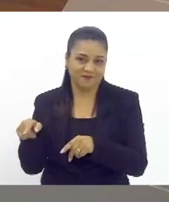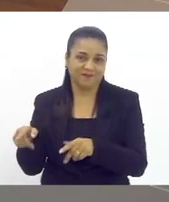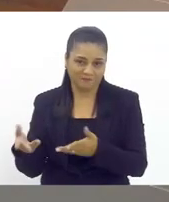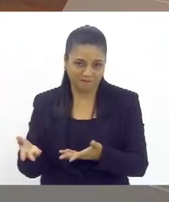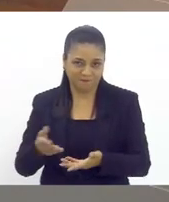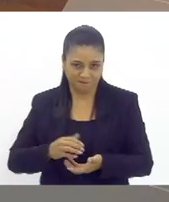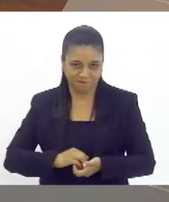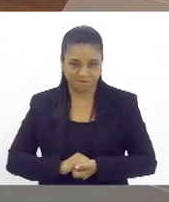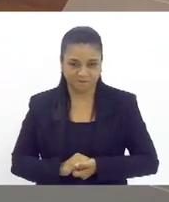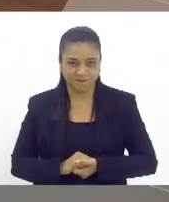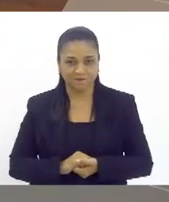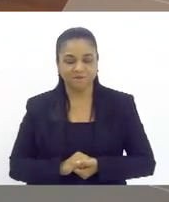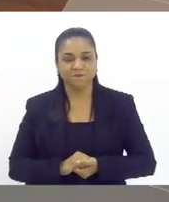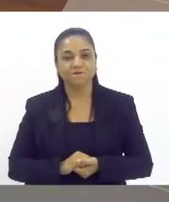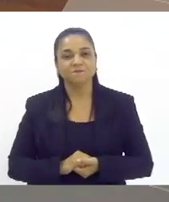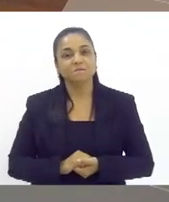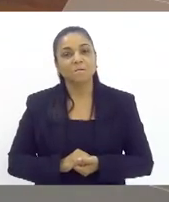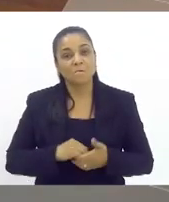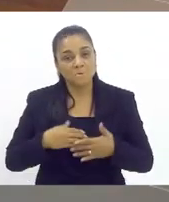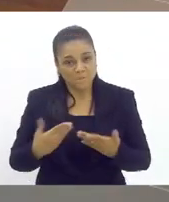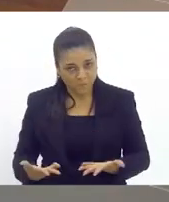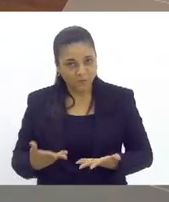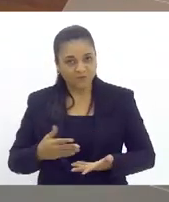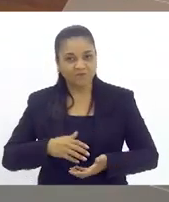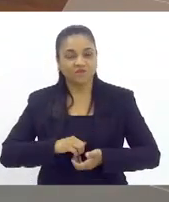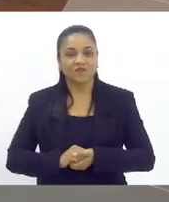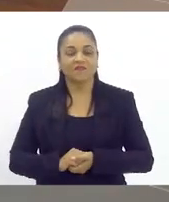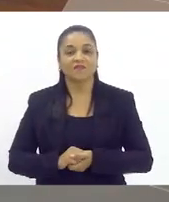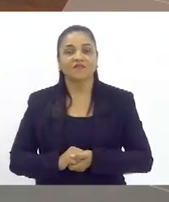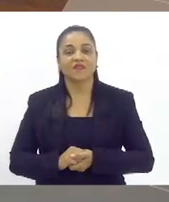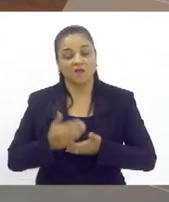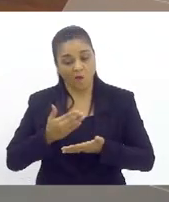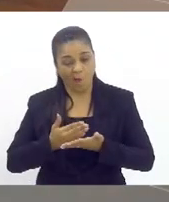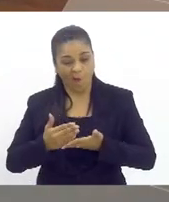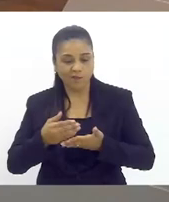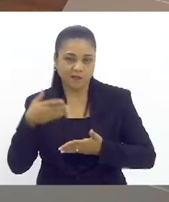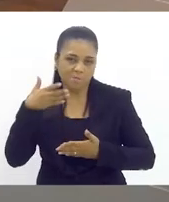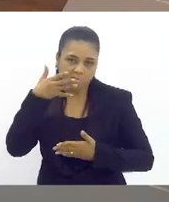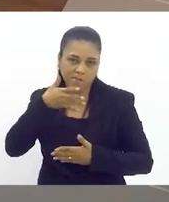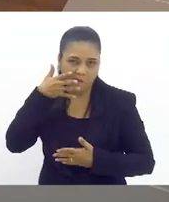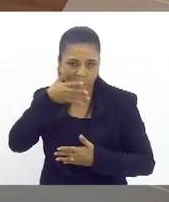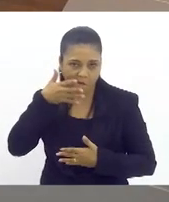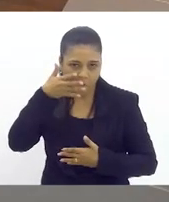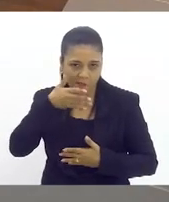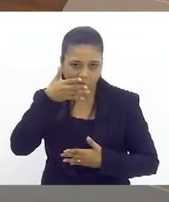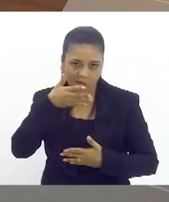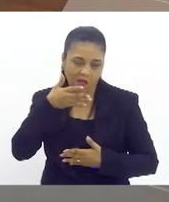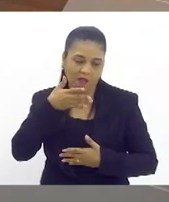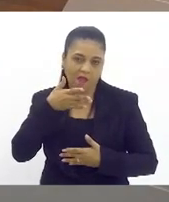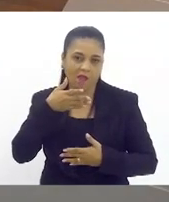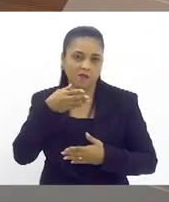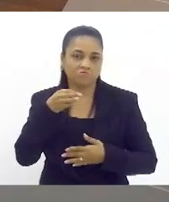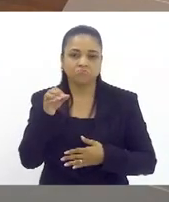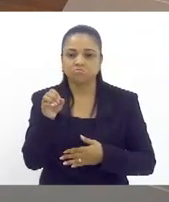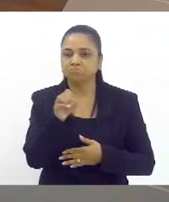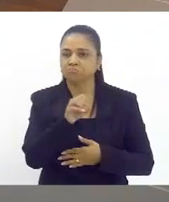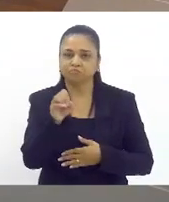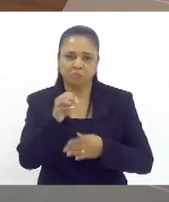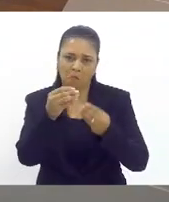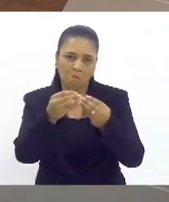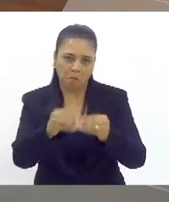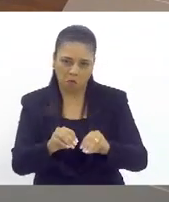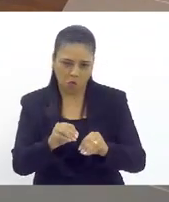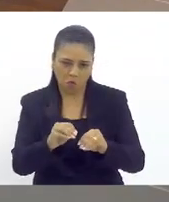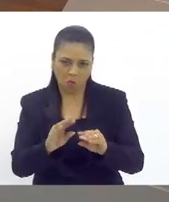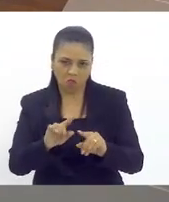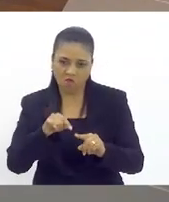ombros bom então ela vai fazer essa exposição inicial sem prejuízo que mais para frente